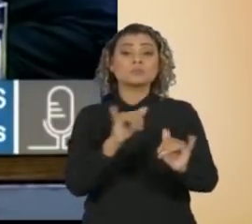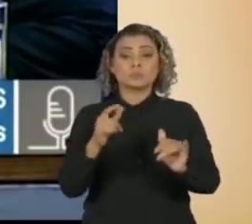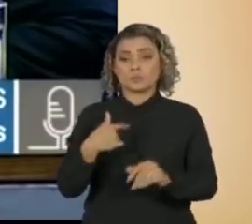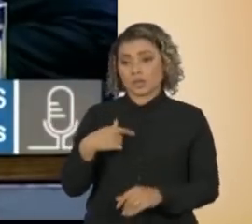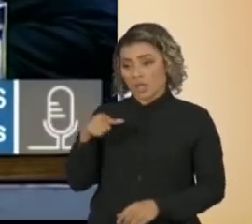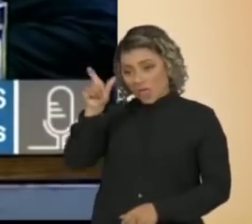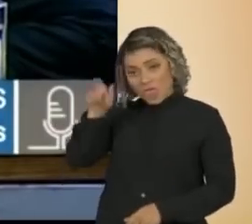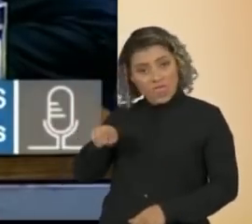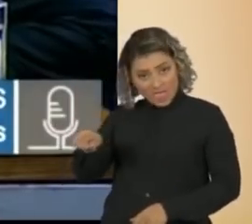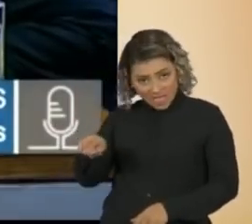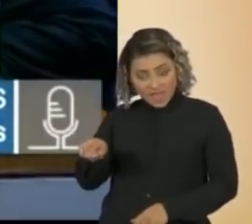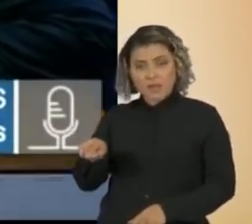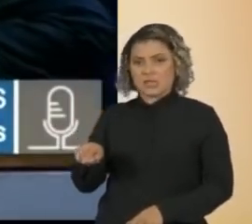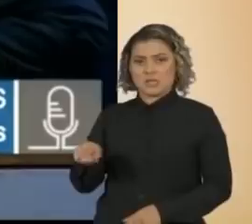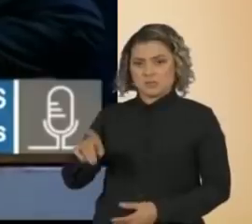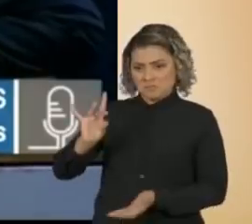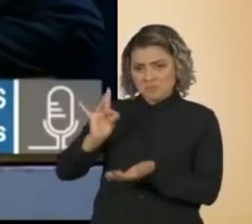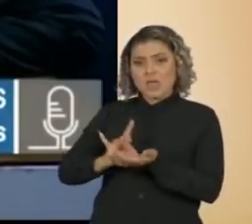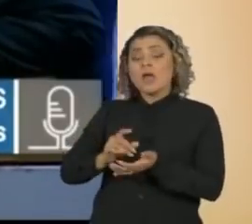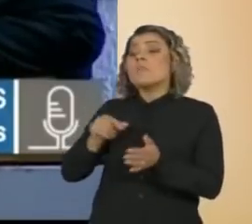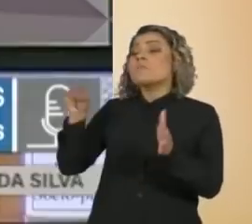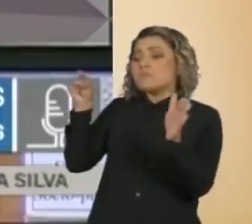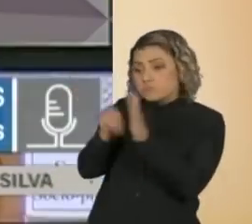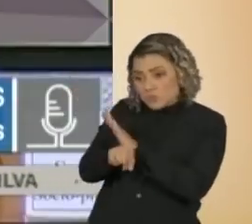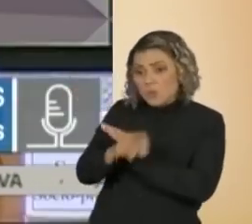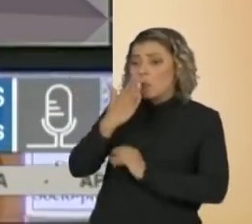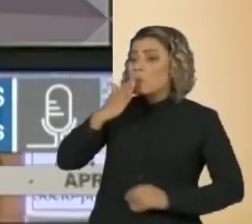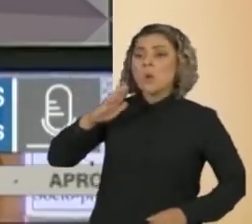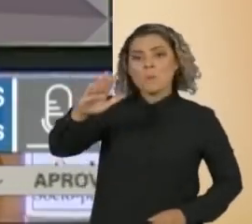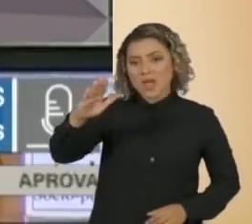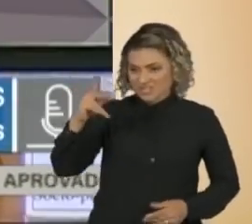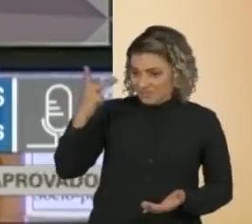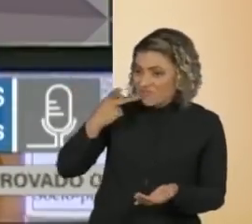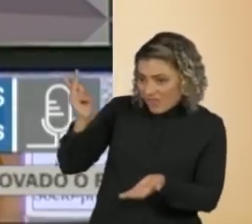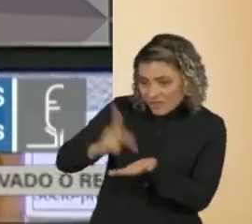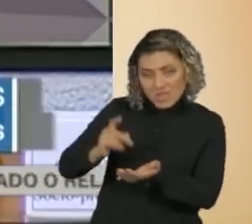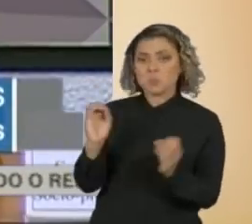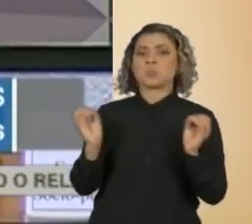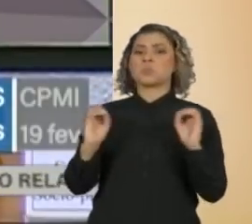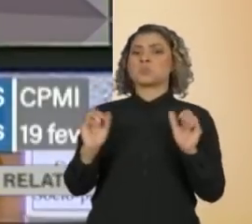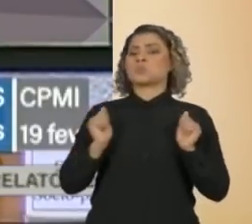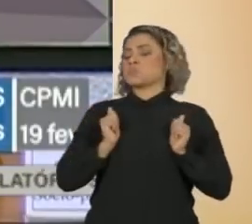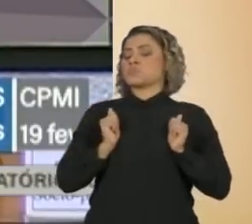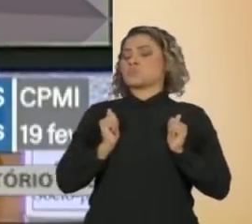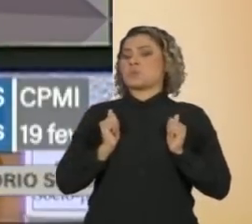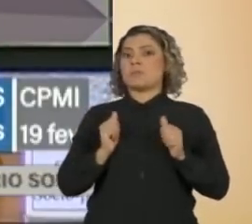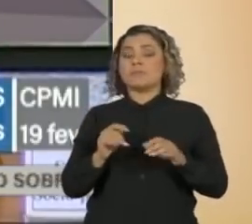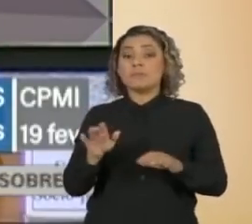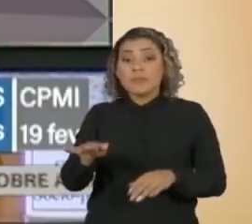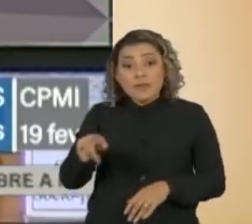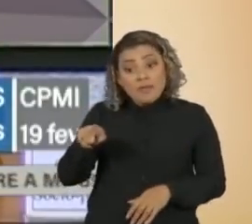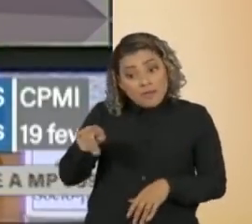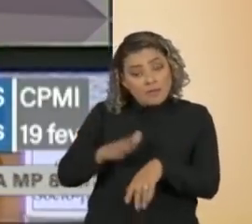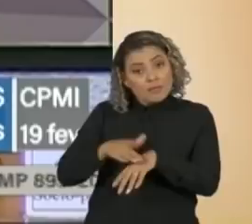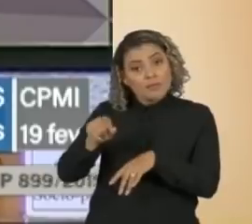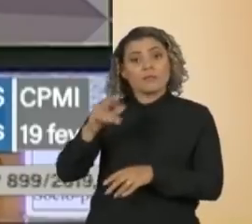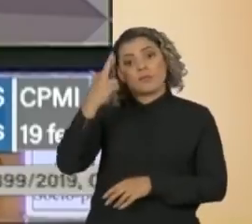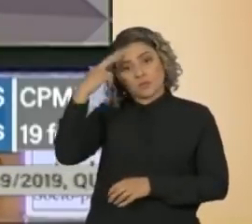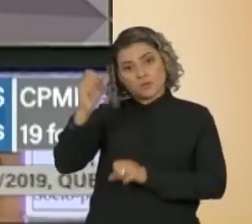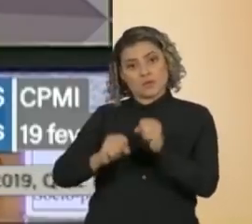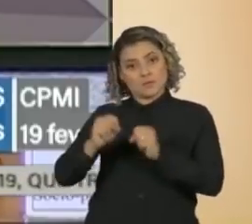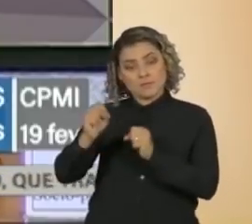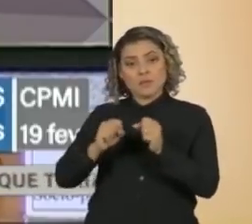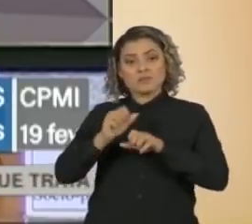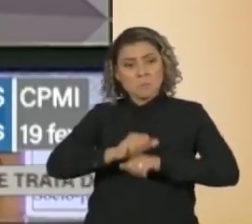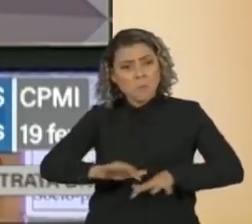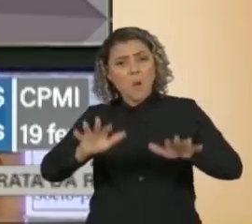cliente não iria se comprometer em dizer a verdade. Lindolfo disse que responde pela área comercial da empresa especializada em disparos